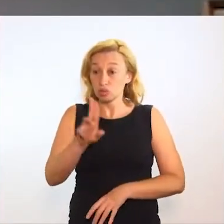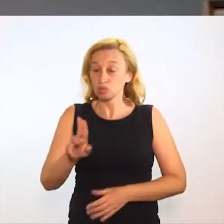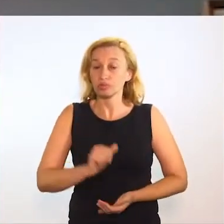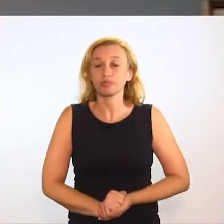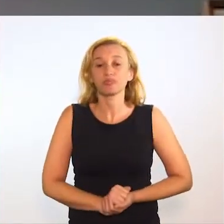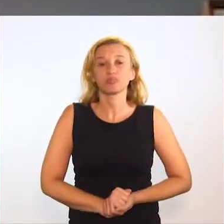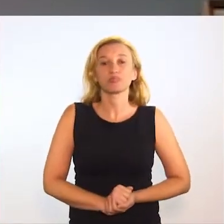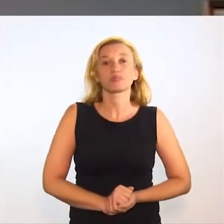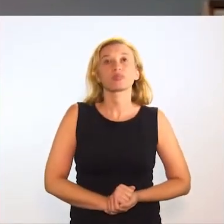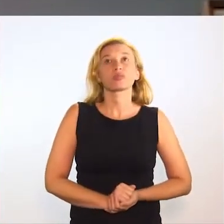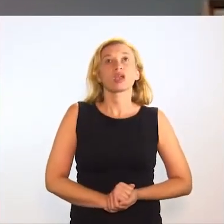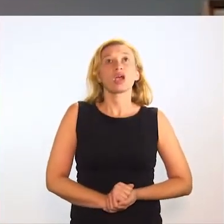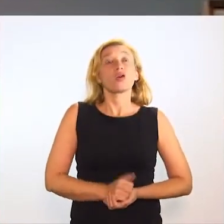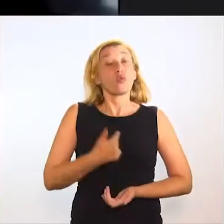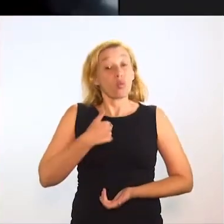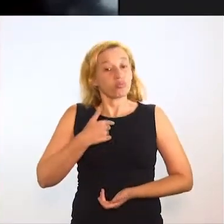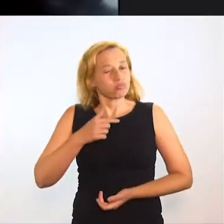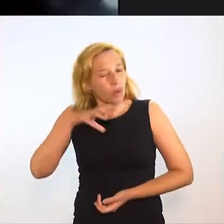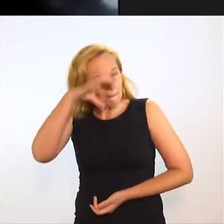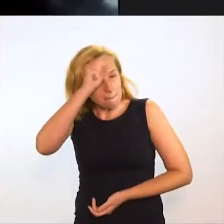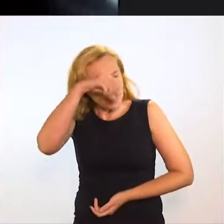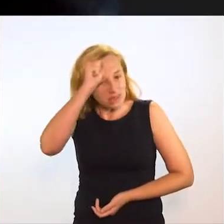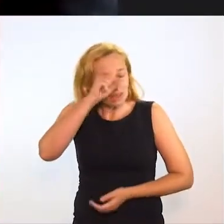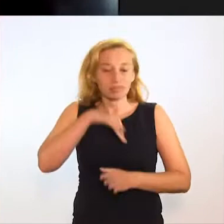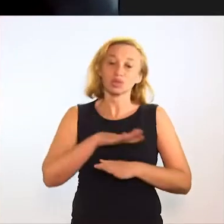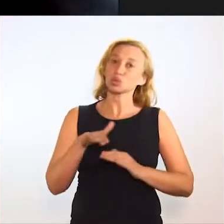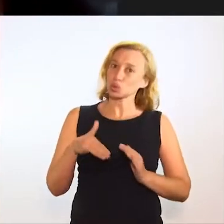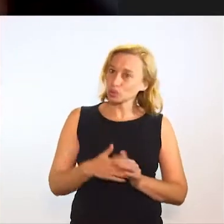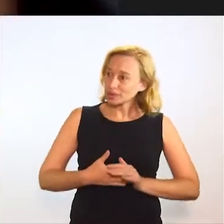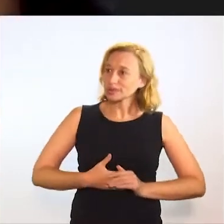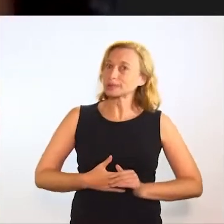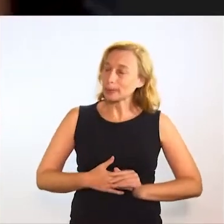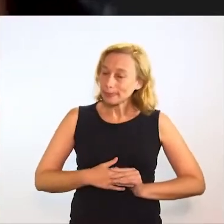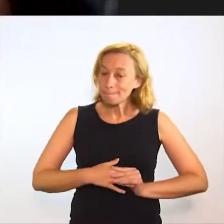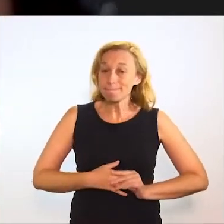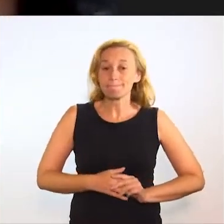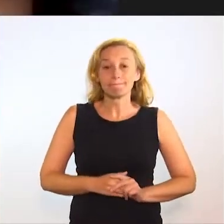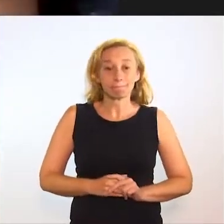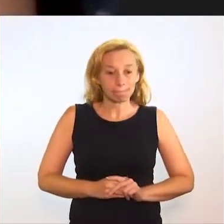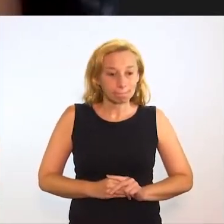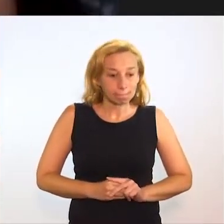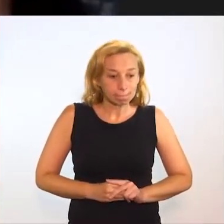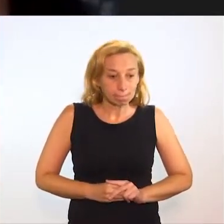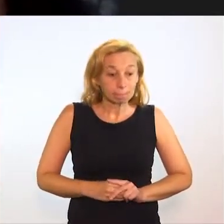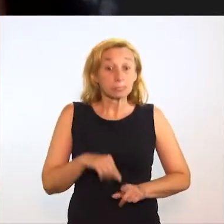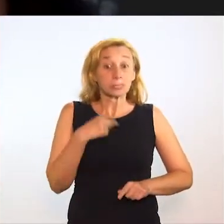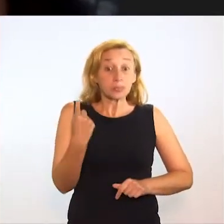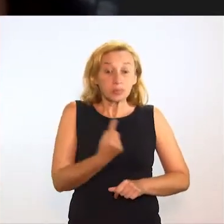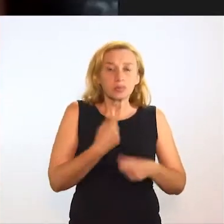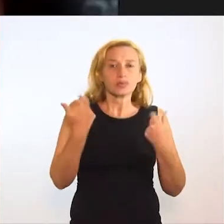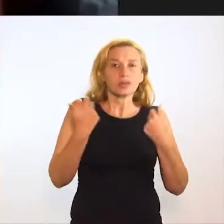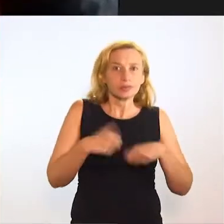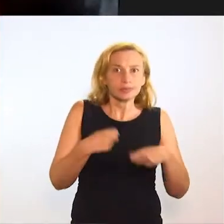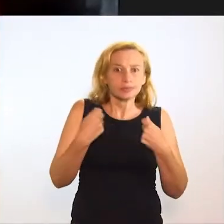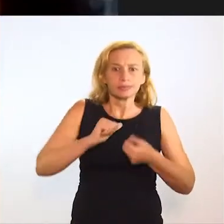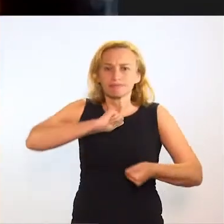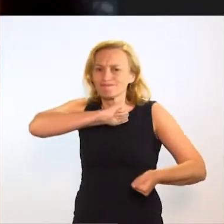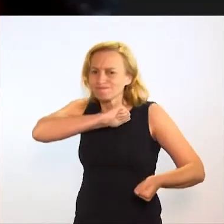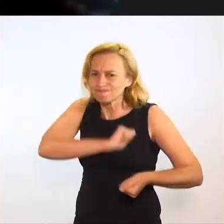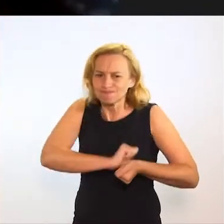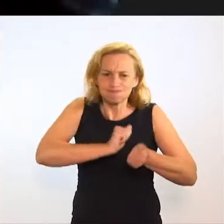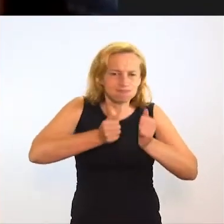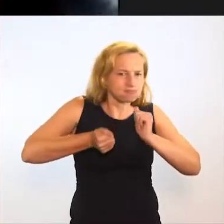caixinha? Foi assim um aprendizado para todas, né? E a gente precisou